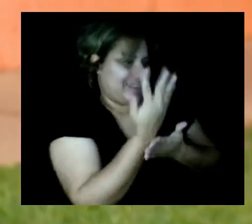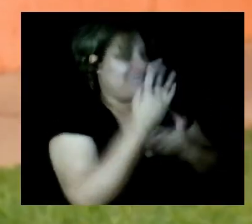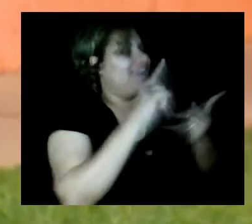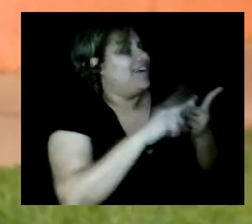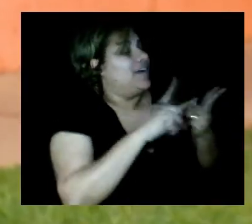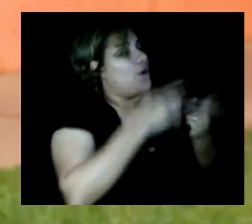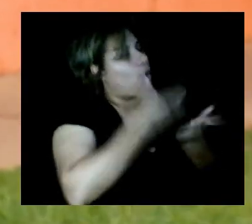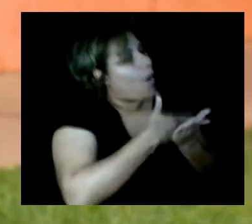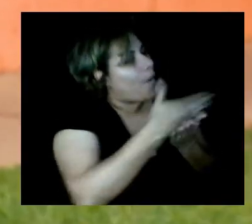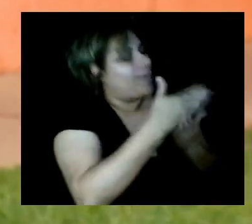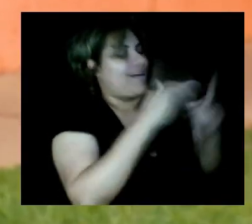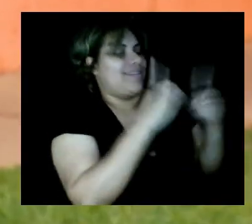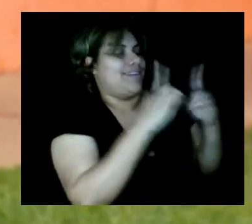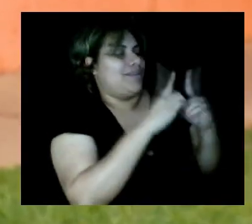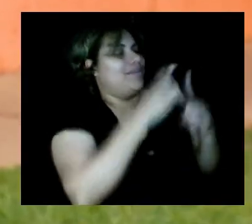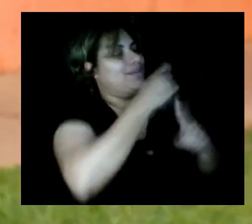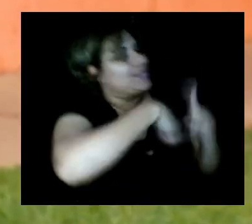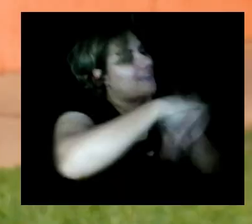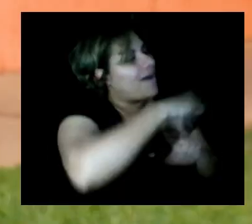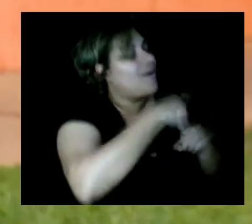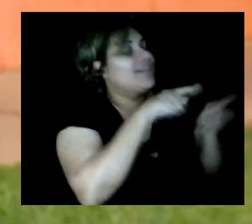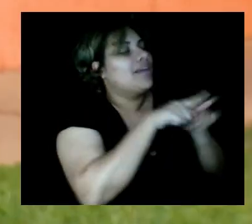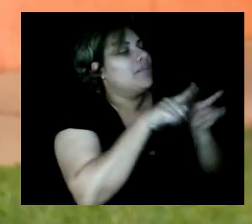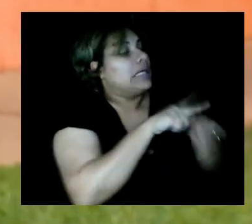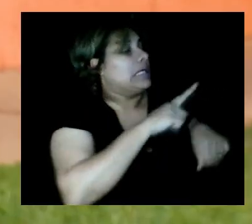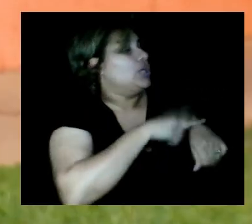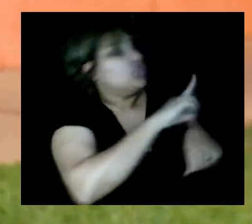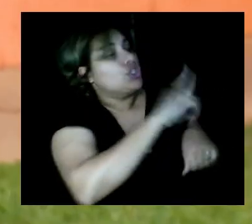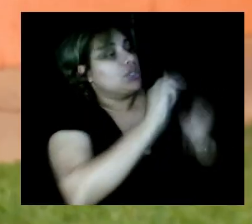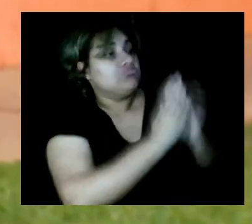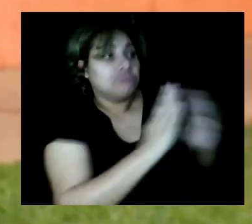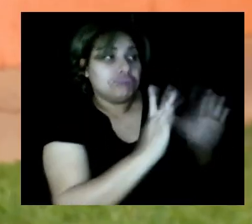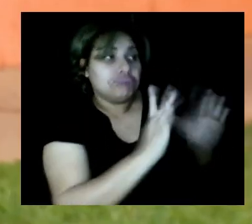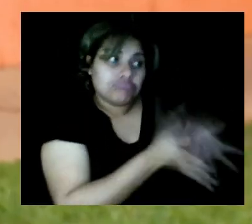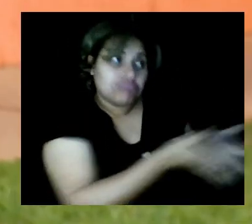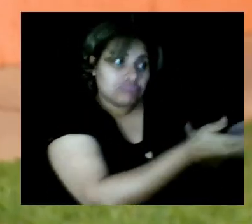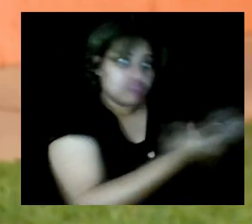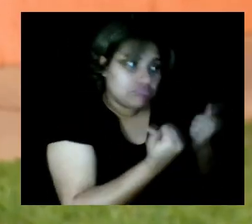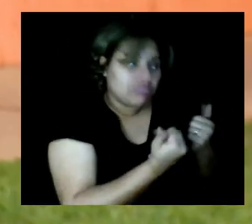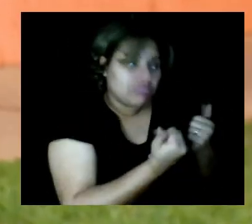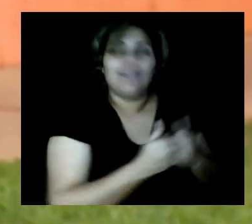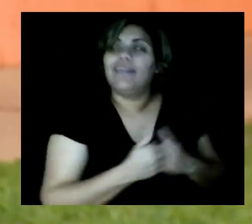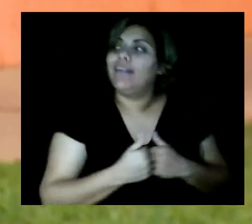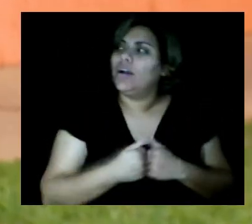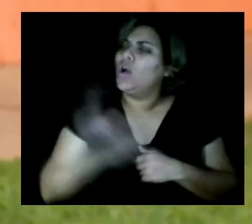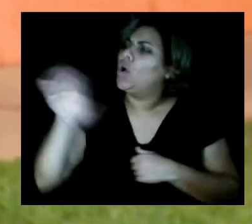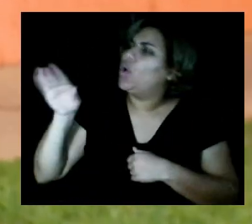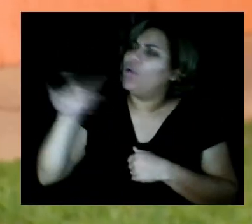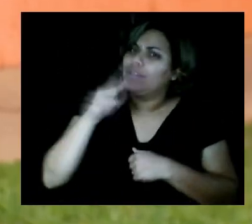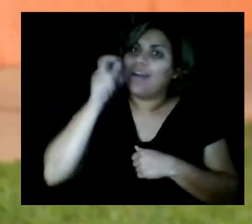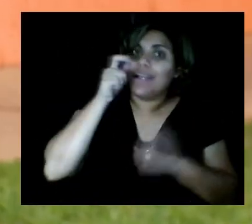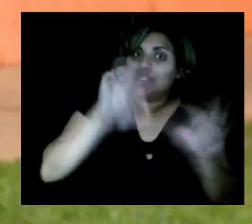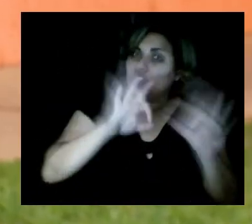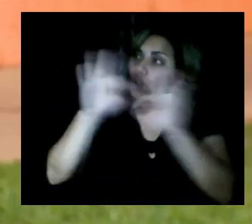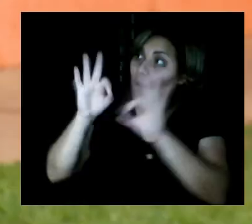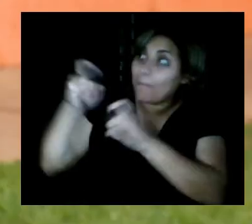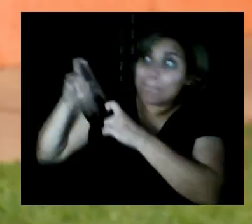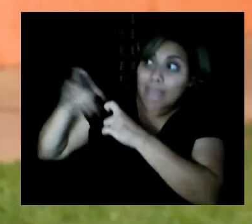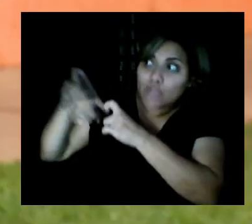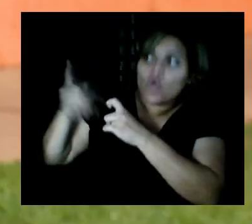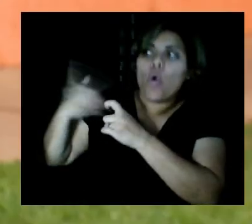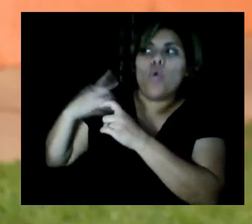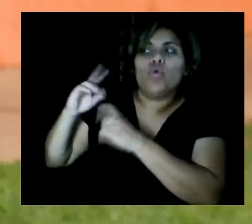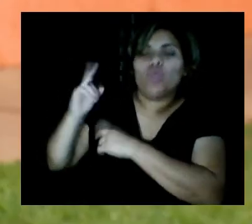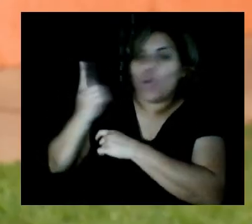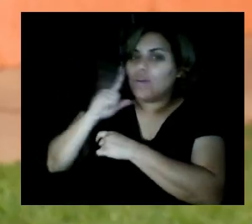conforme a data disponível. Para quem está assistindo, os médicos são os únicos autorizados a fazer o diagnóstico hoje? Sim,